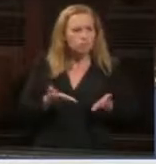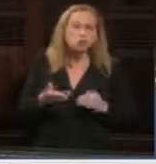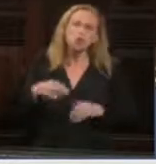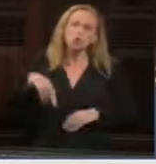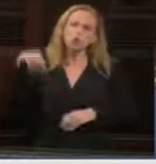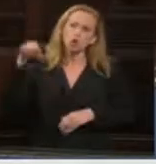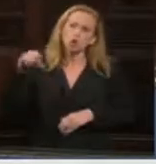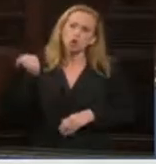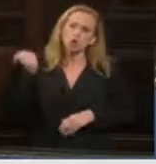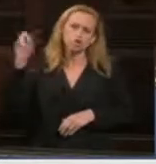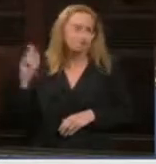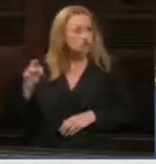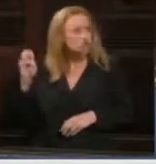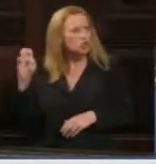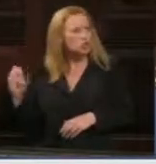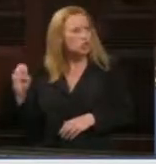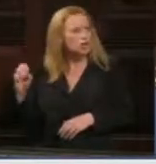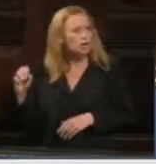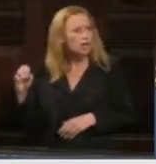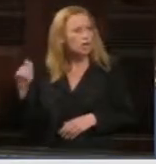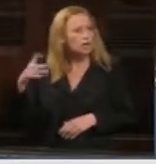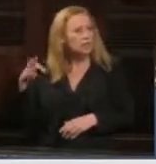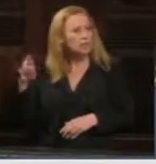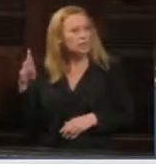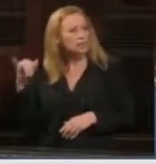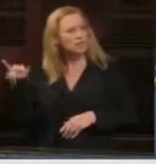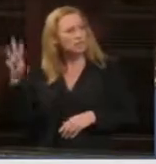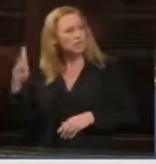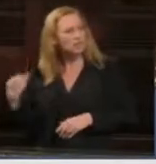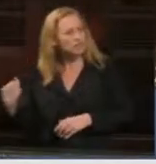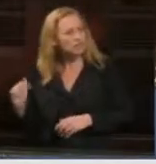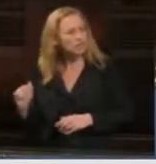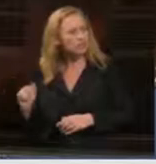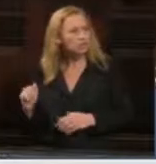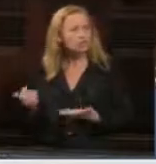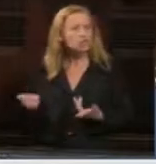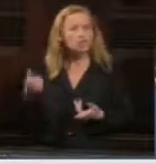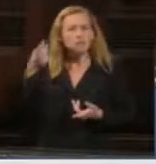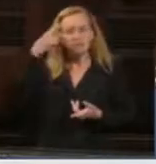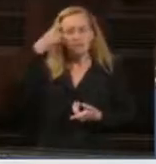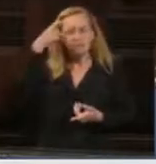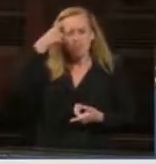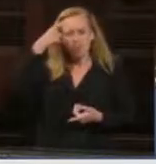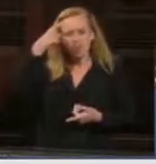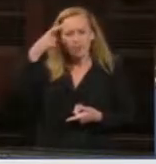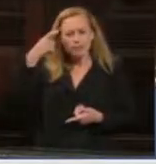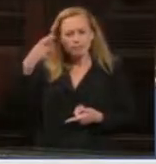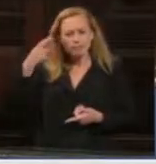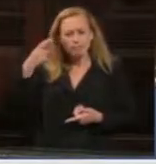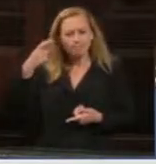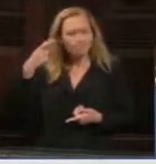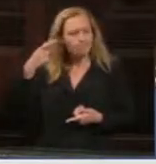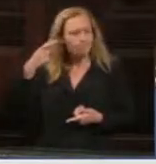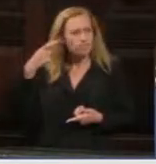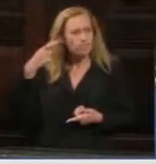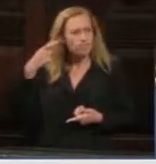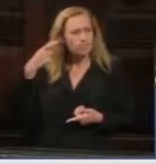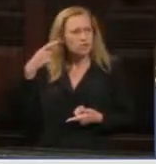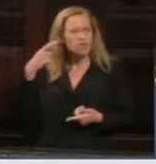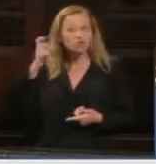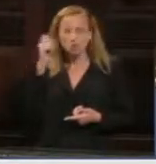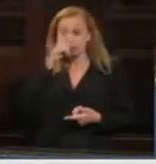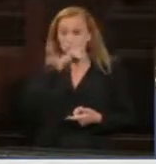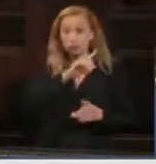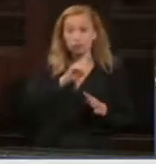americana que ainda guardava na memória a dura lembrança da humilhante derrota no vietnã